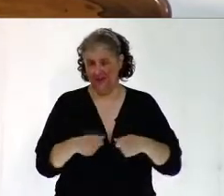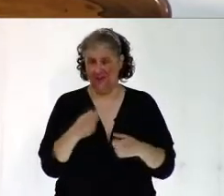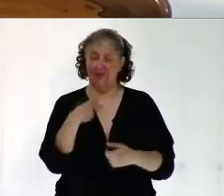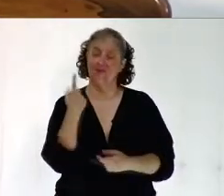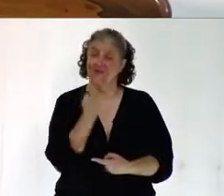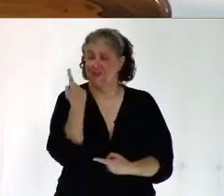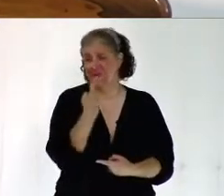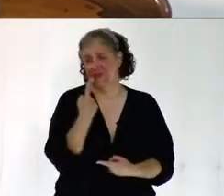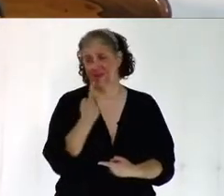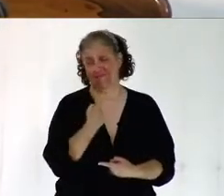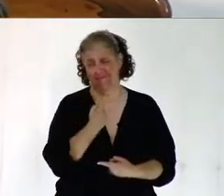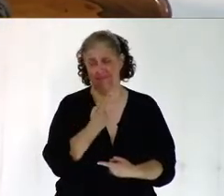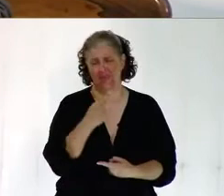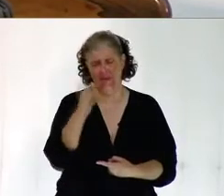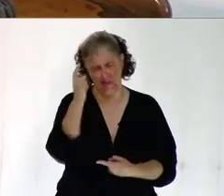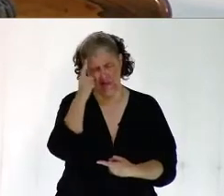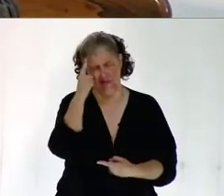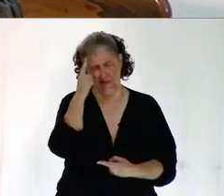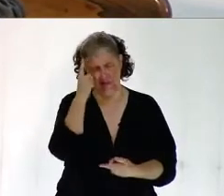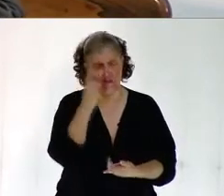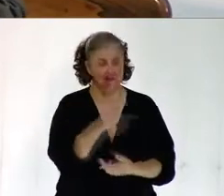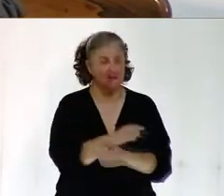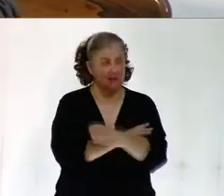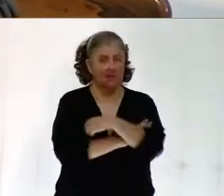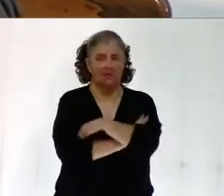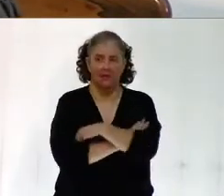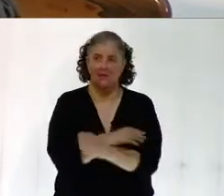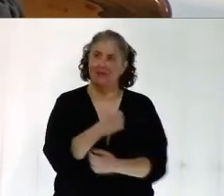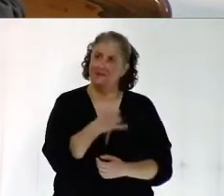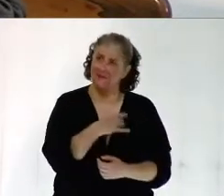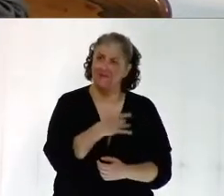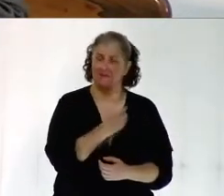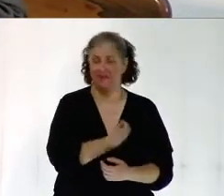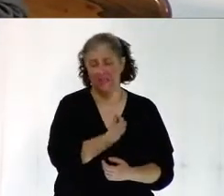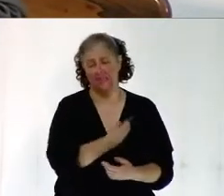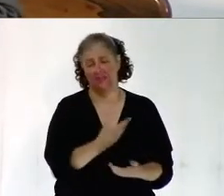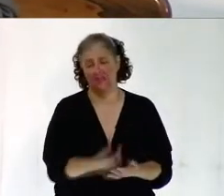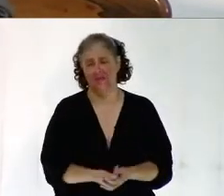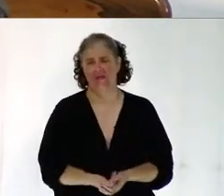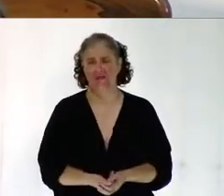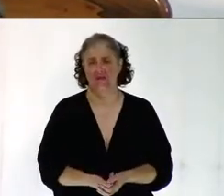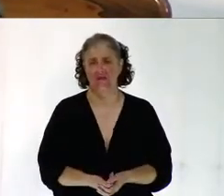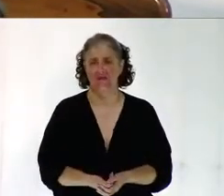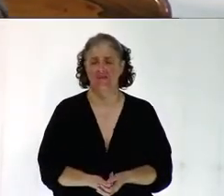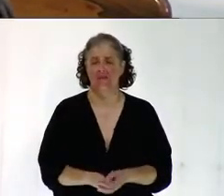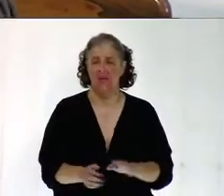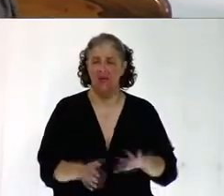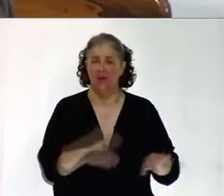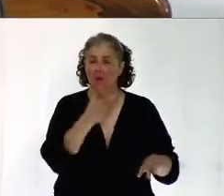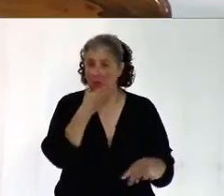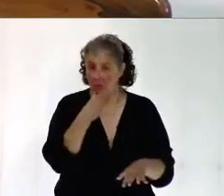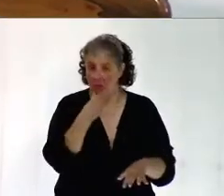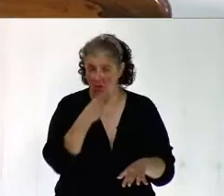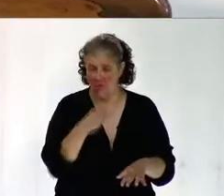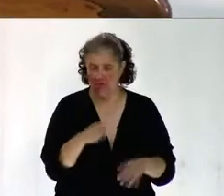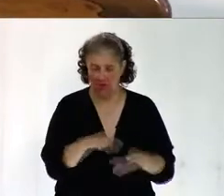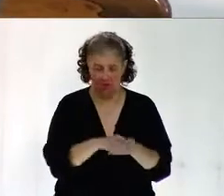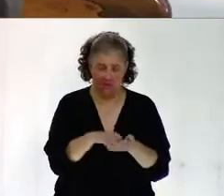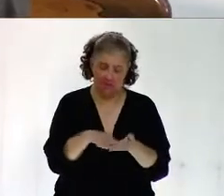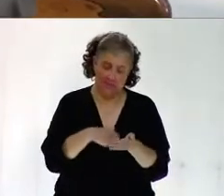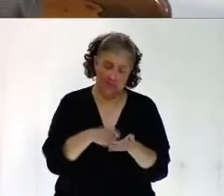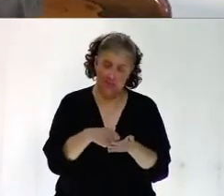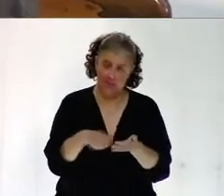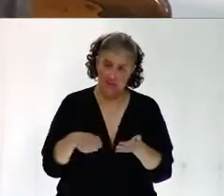para fazer em grandes reflexões adam smith também fez isso de ordem adam smith vamos